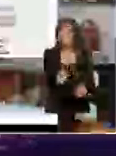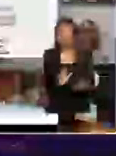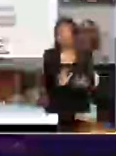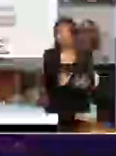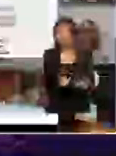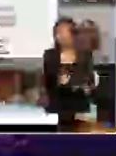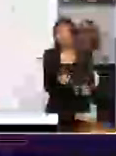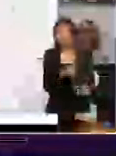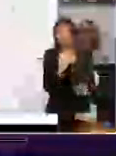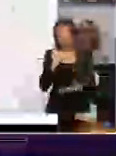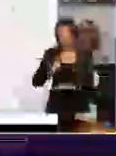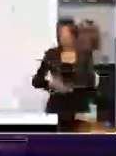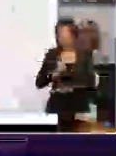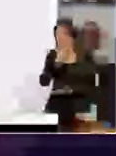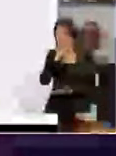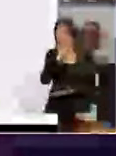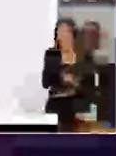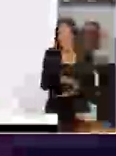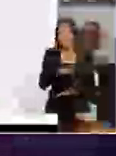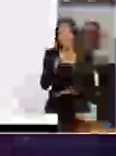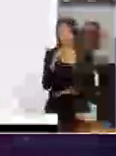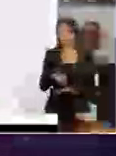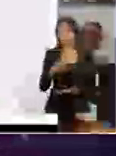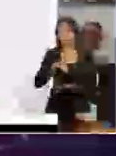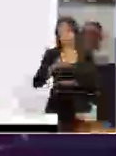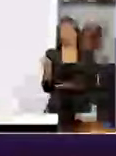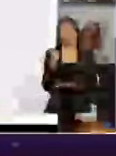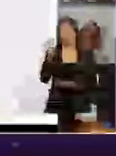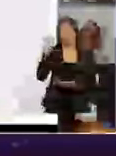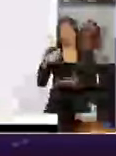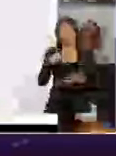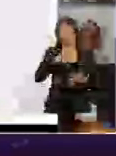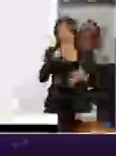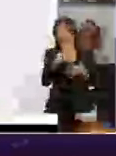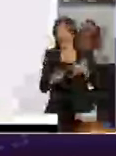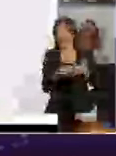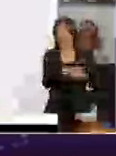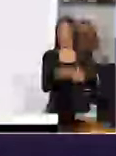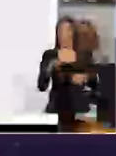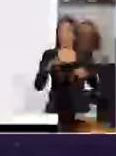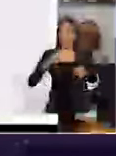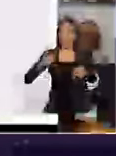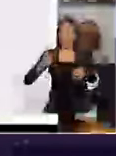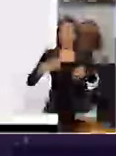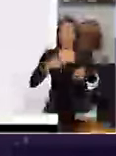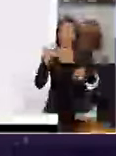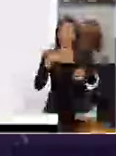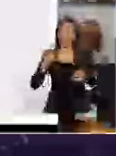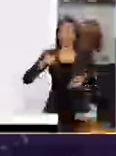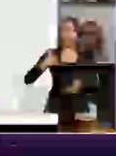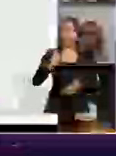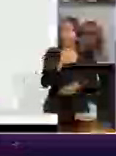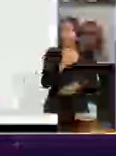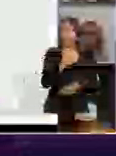simplesmente náusea e vômitos. Não foi considerada como gravidade. Há esse relato de 14 óbitos entre 12 e 17